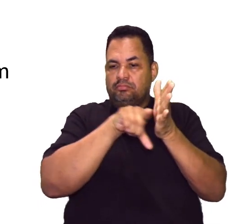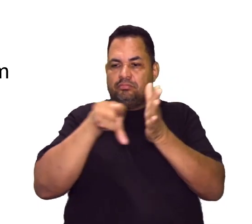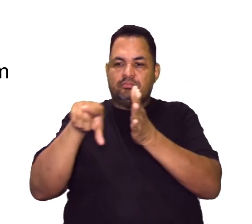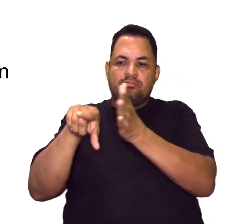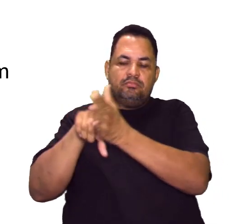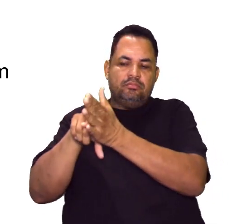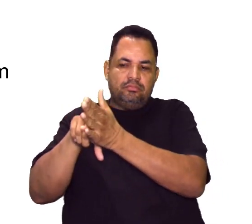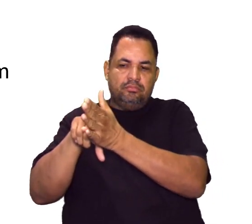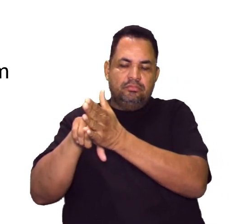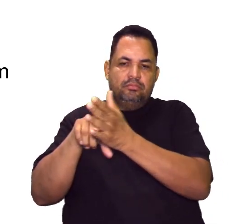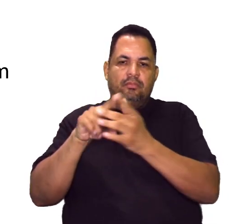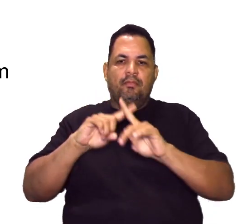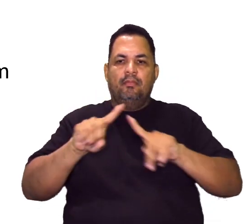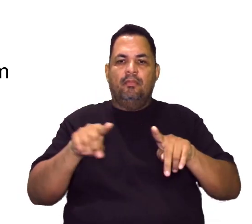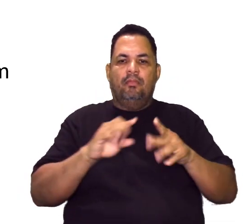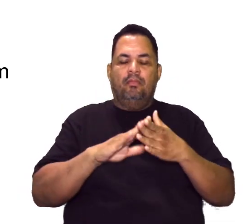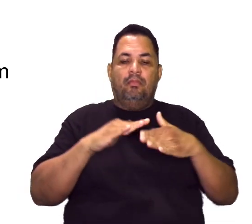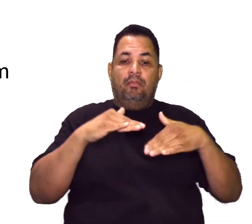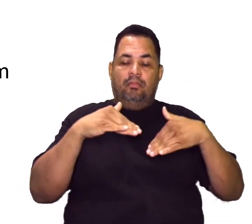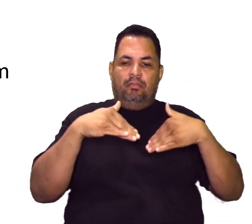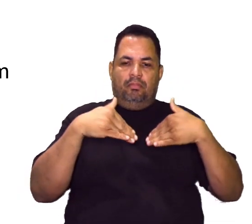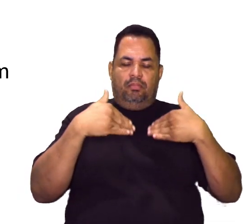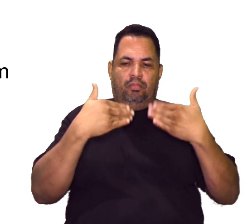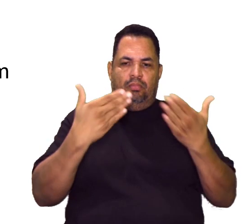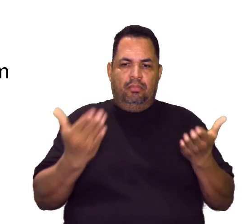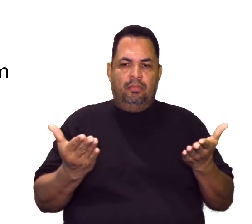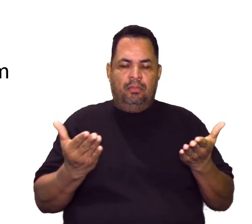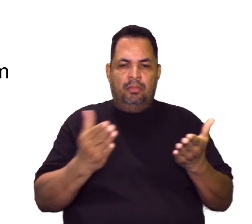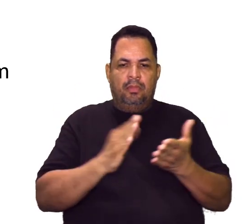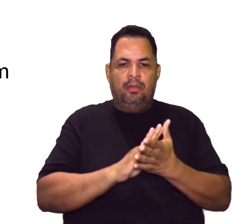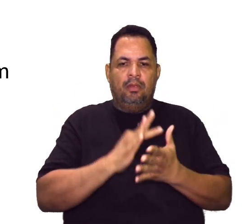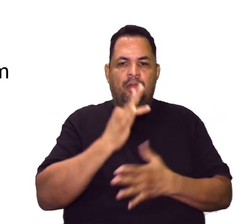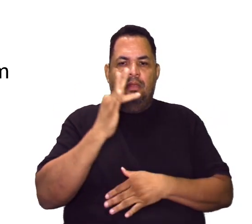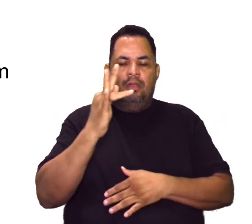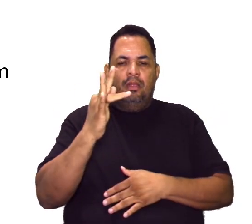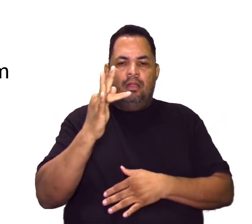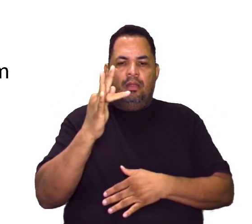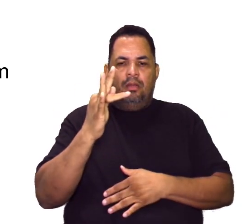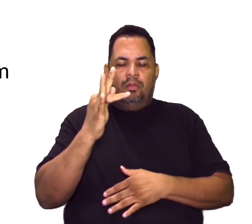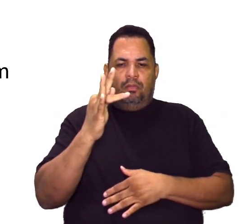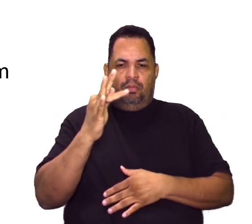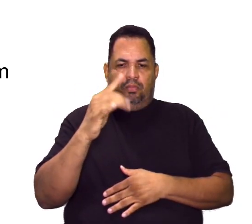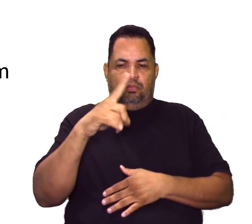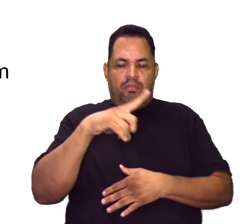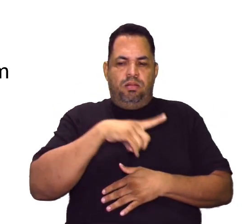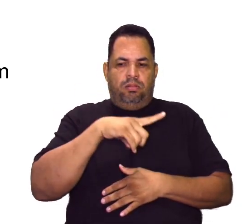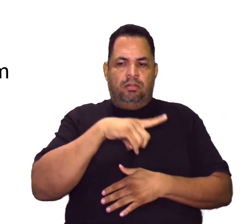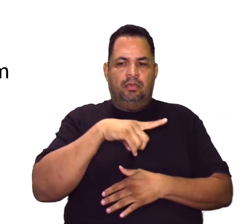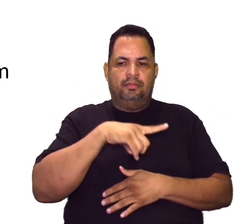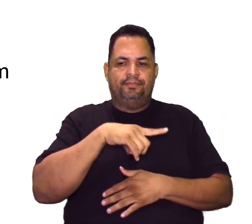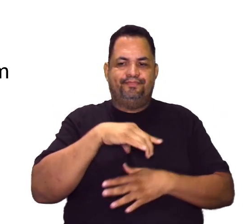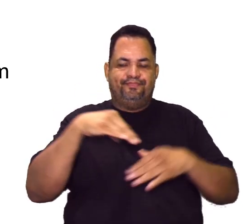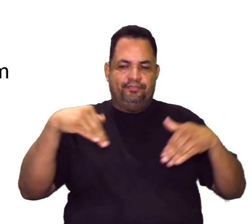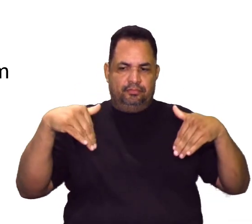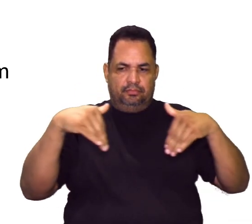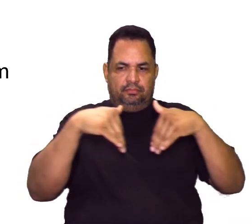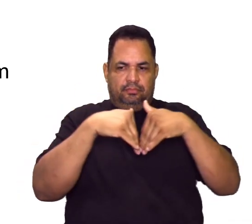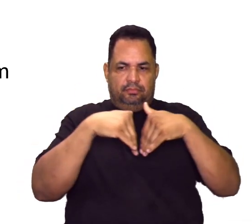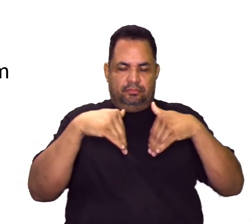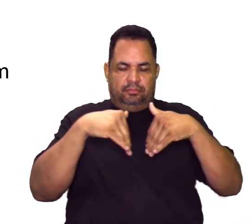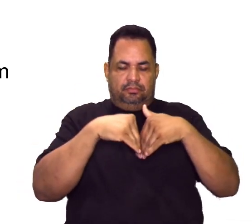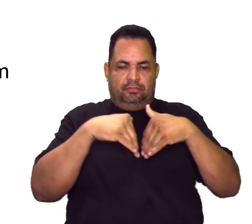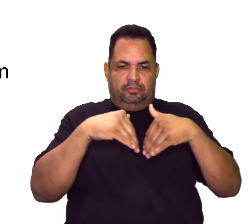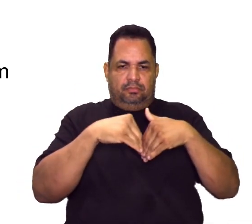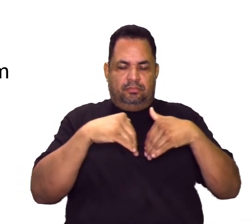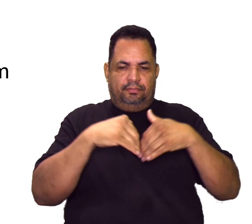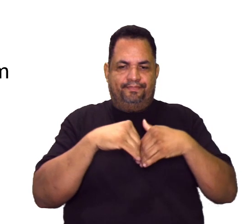fossem elétrons. Mas à medida que o flúor tende a atrair o elétron